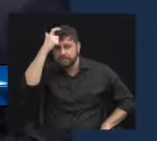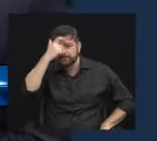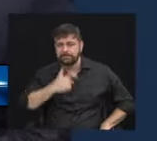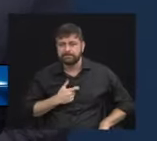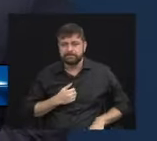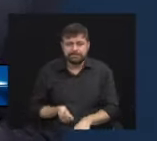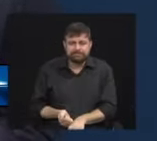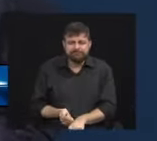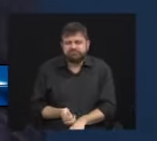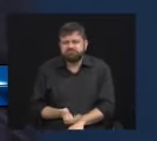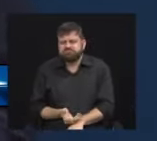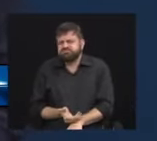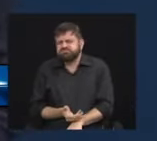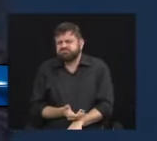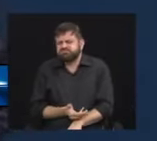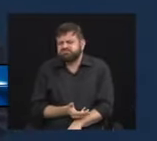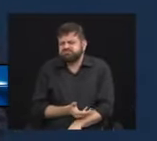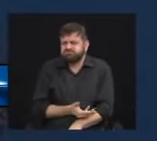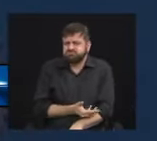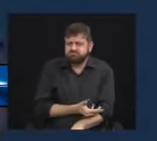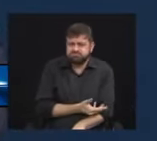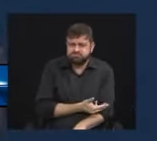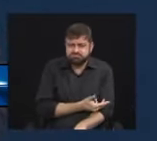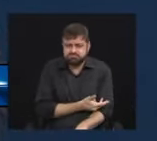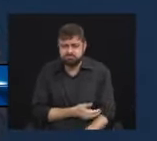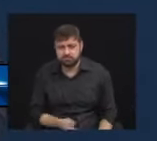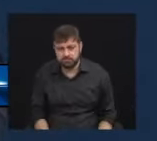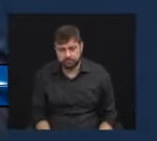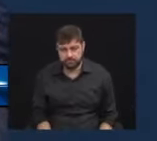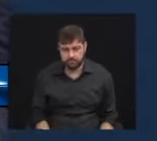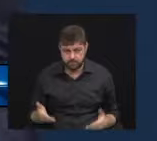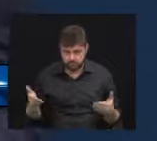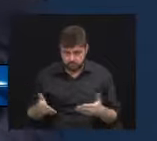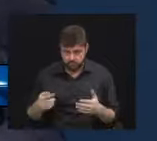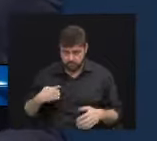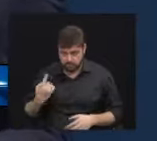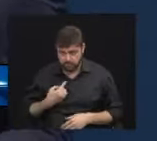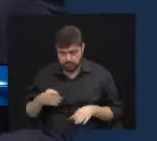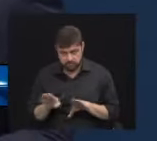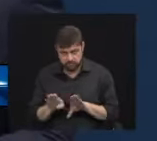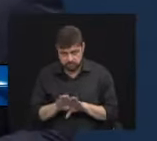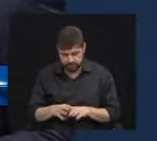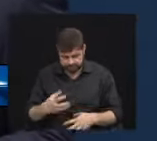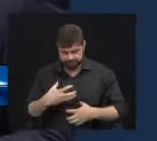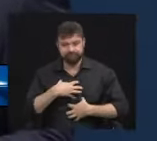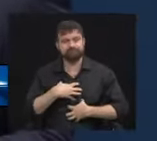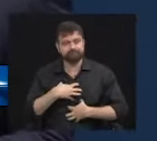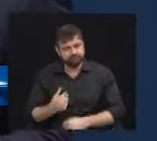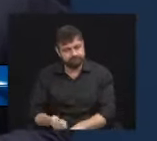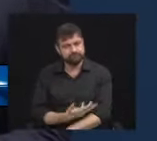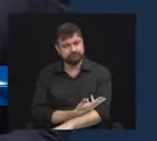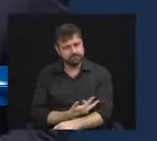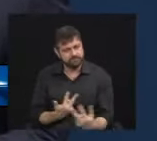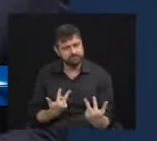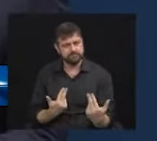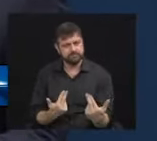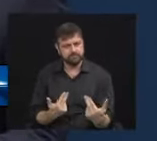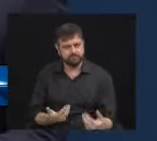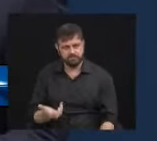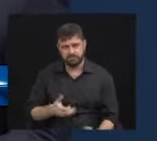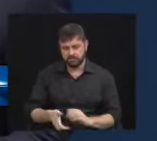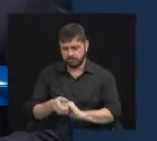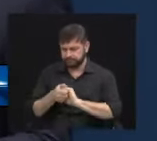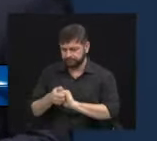bastante emocionado. Quero dizer que hoje nós também estamos emocionados e cumprimentar